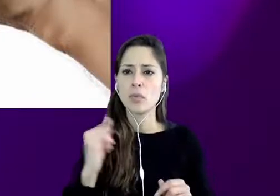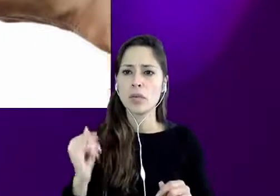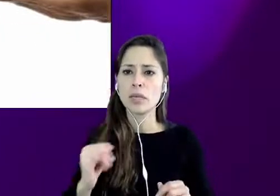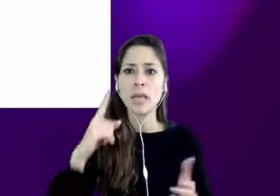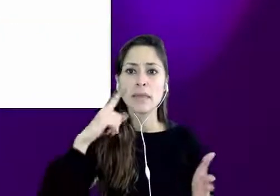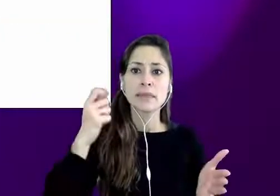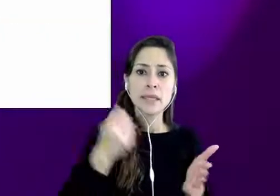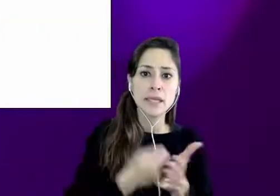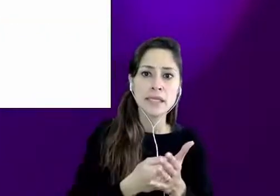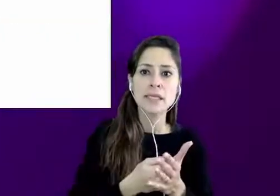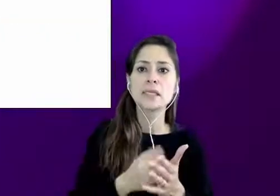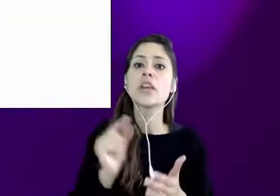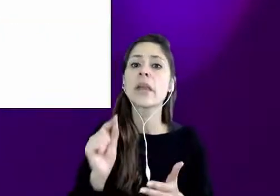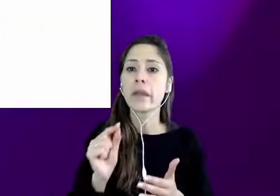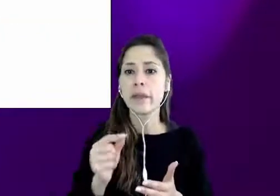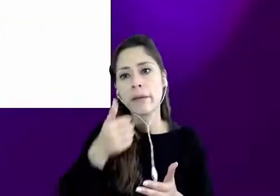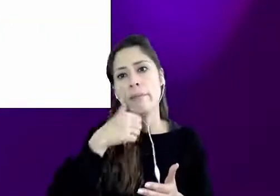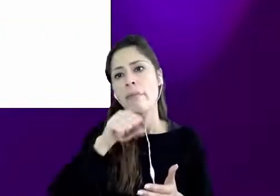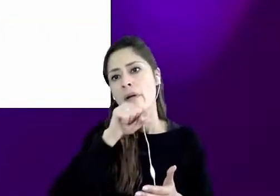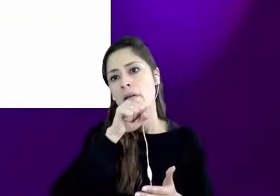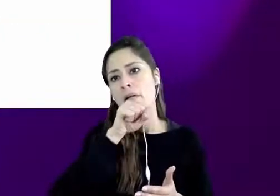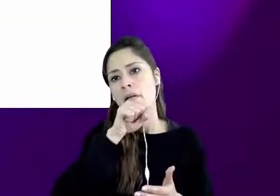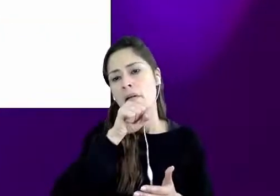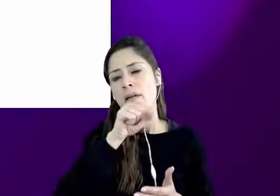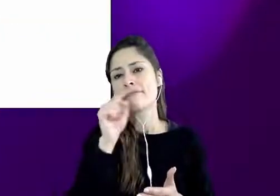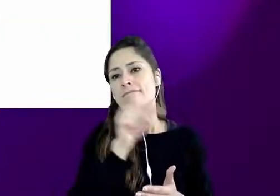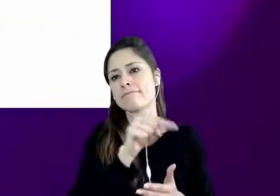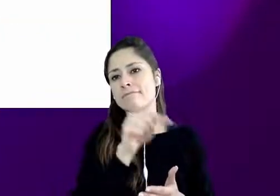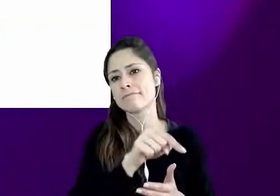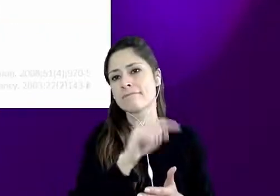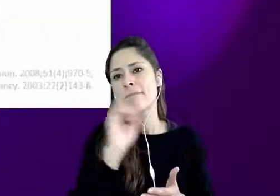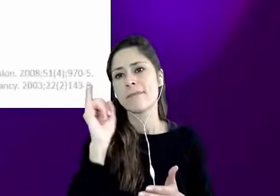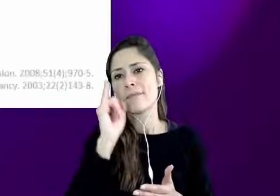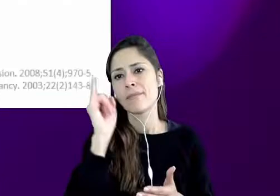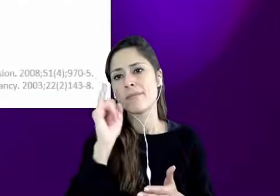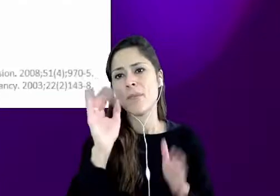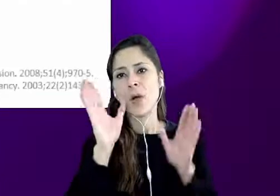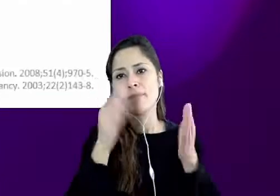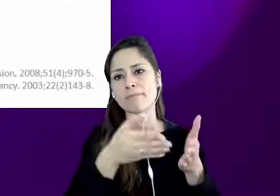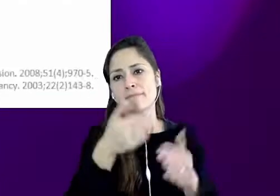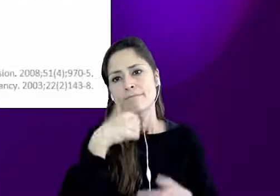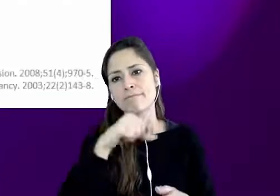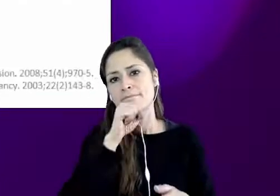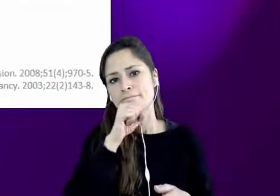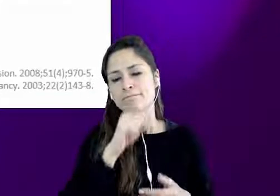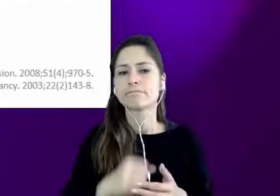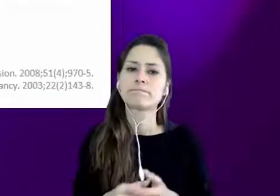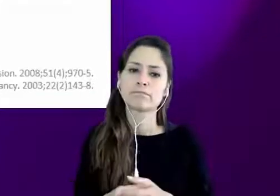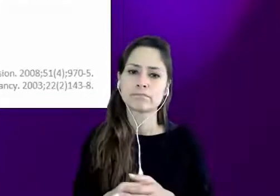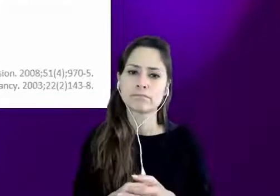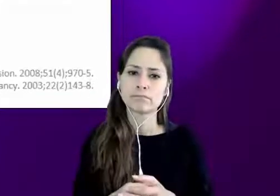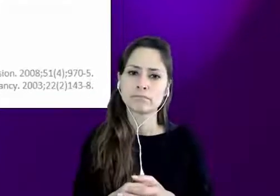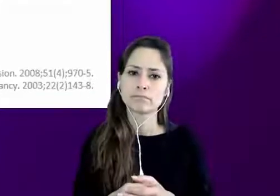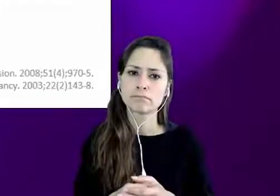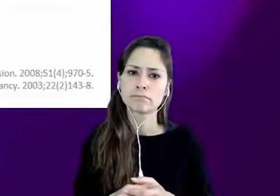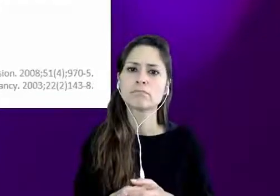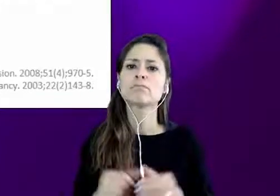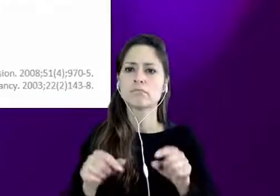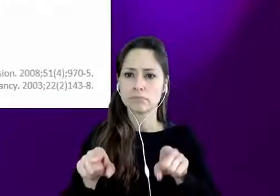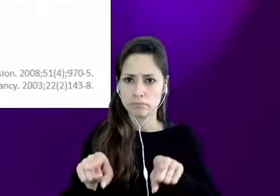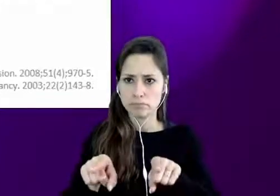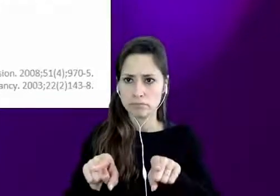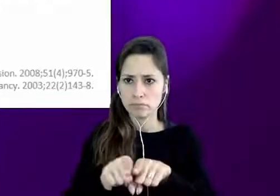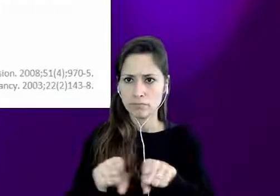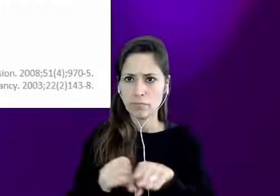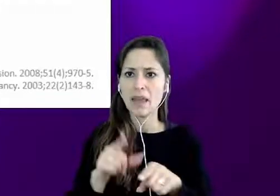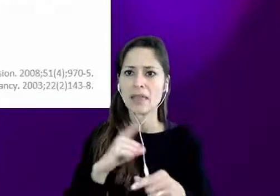ser tomadas direcionando principalmente os interesses maternos. E existe uma